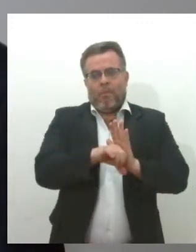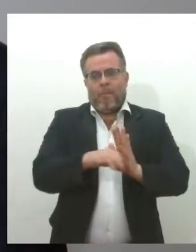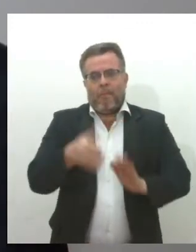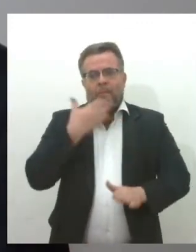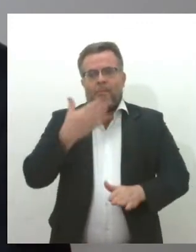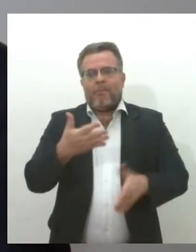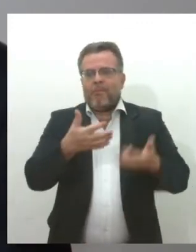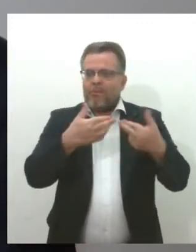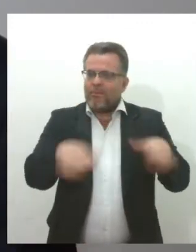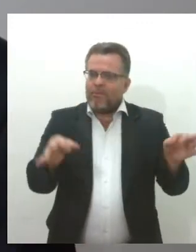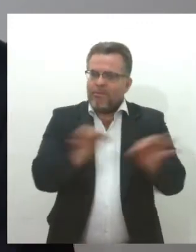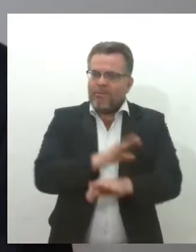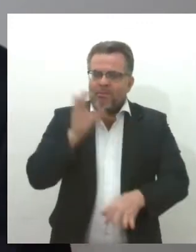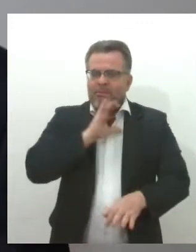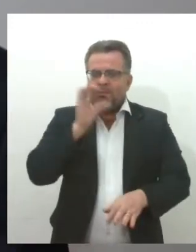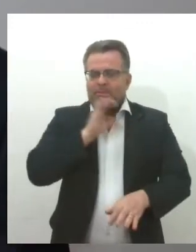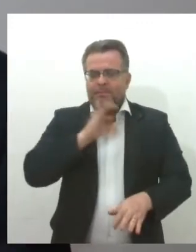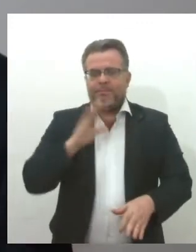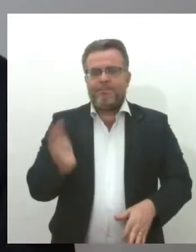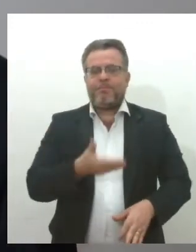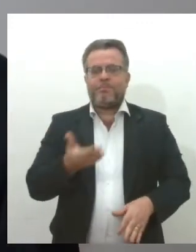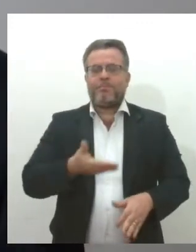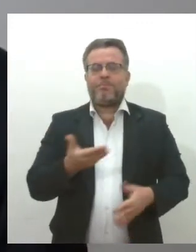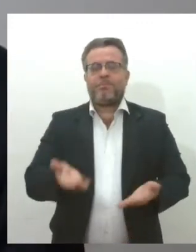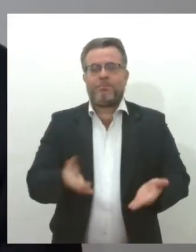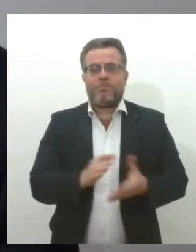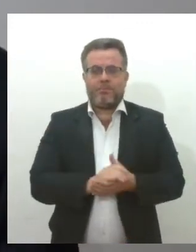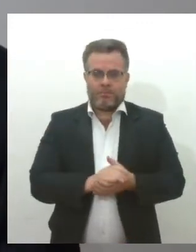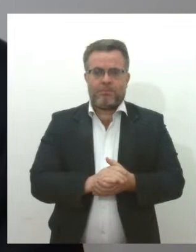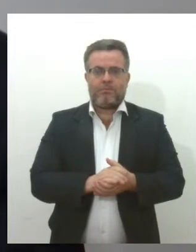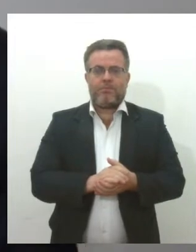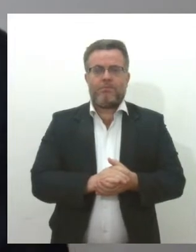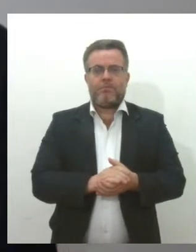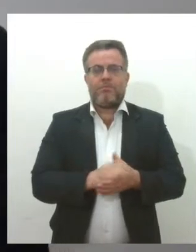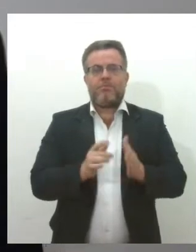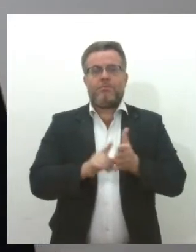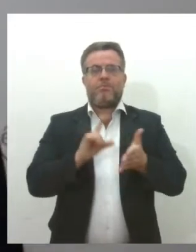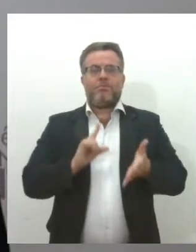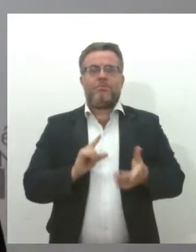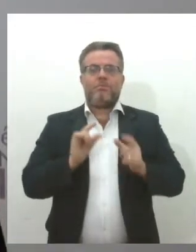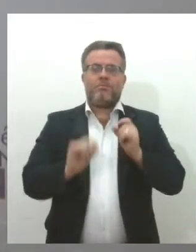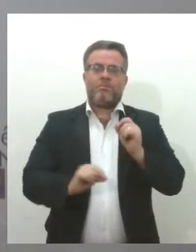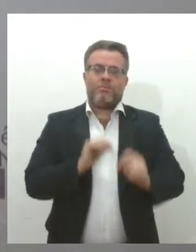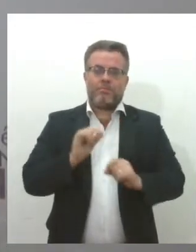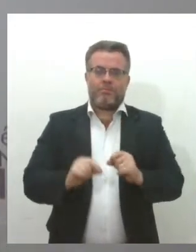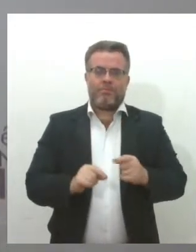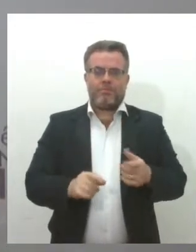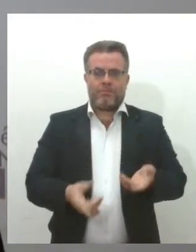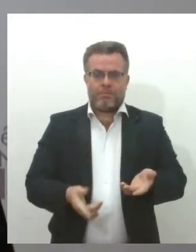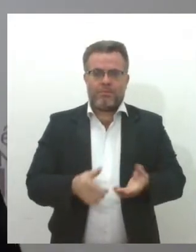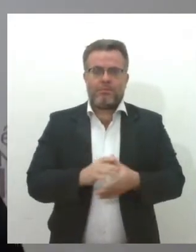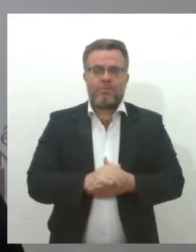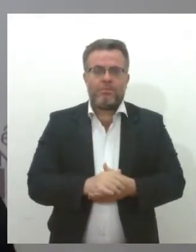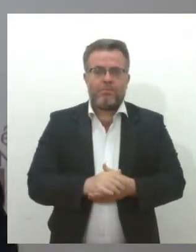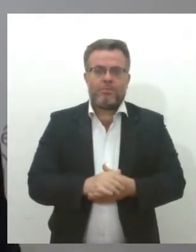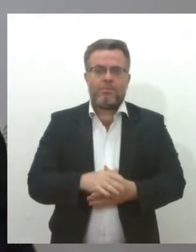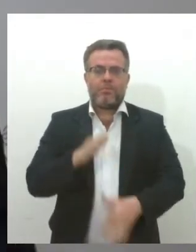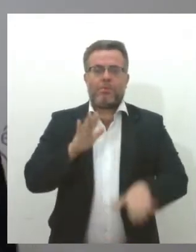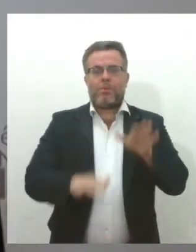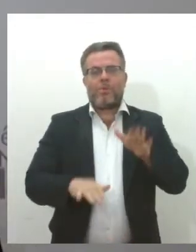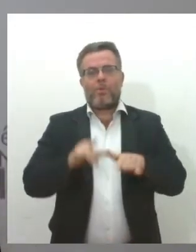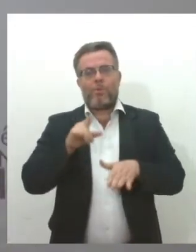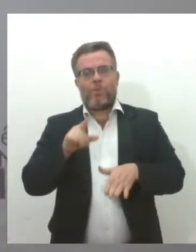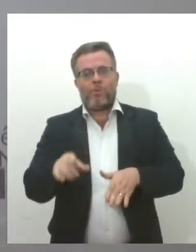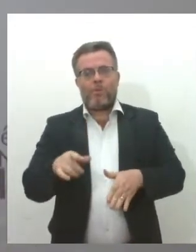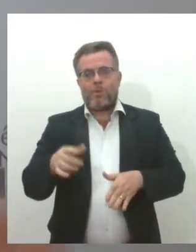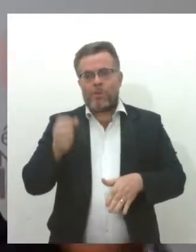do conflito em tempo anterior ao seu agravamento ou seja Às vezes você tem uma